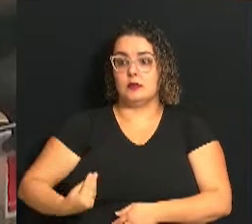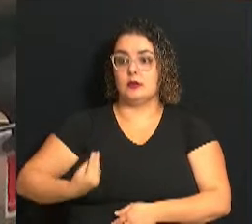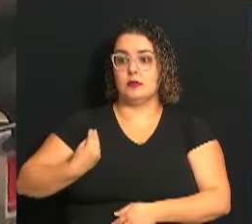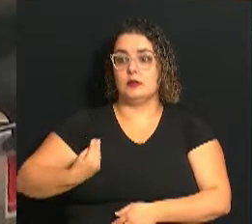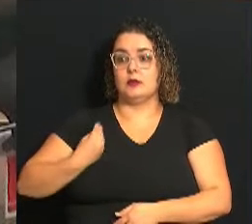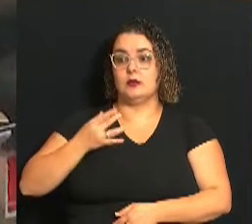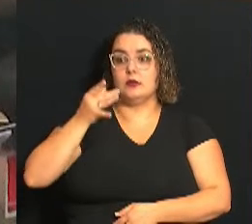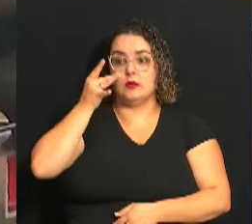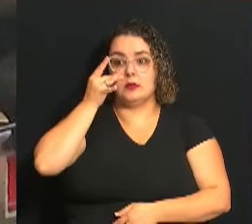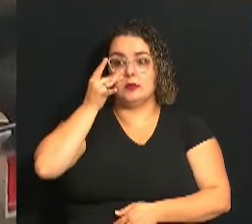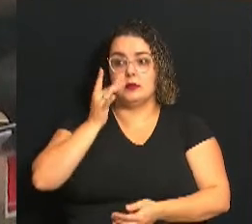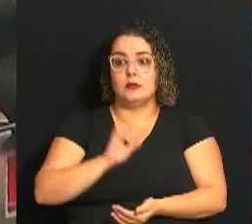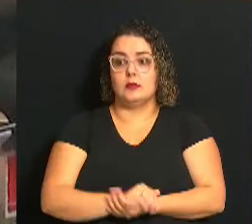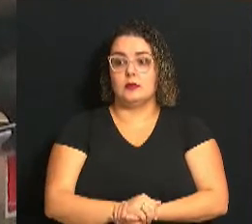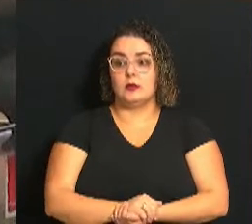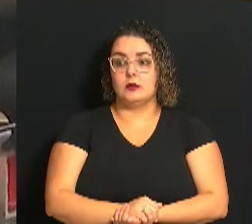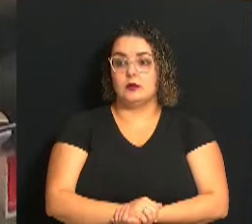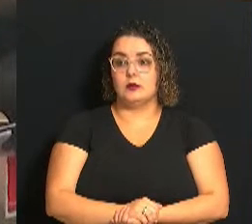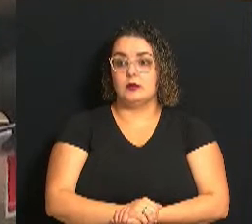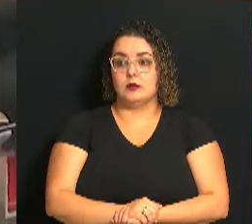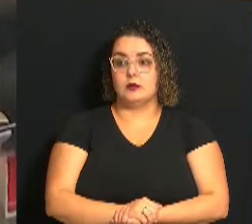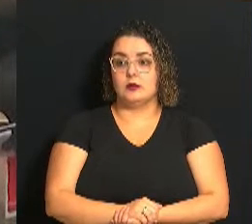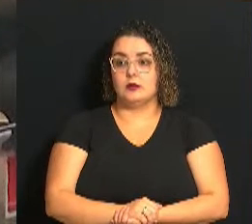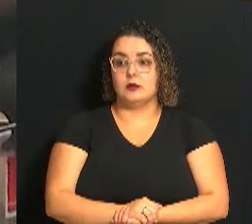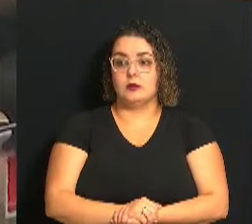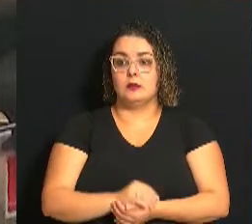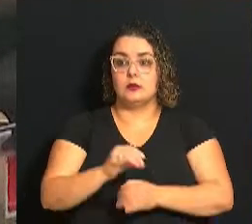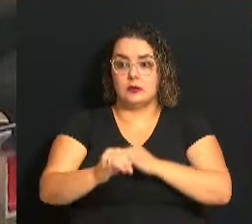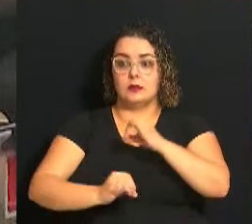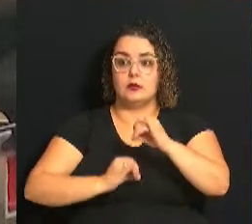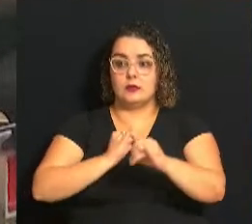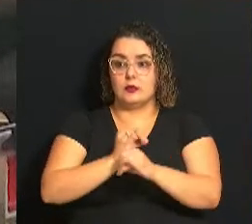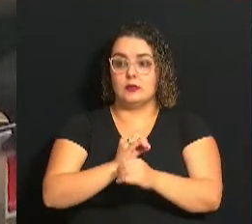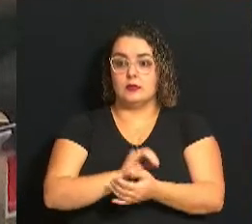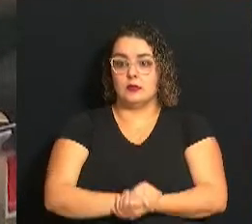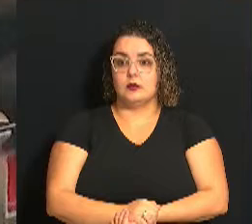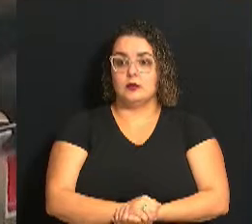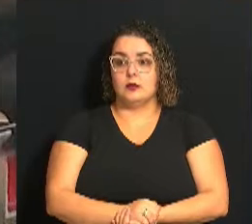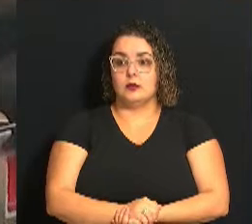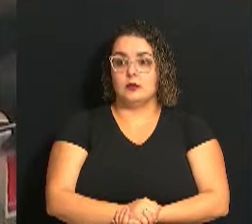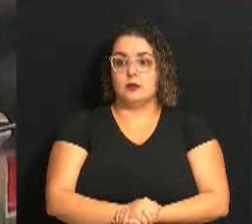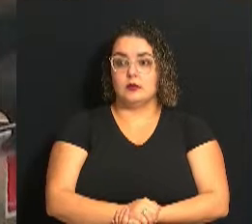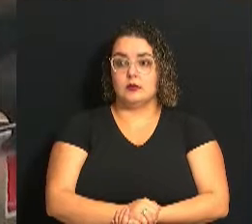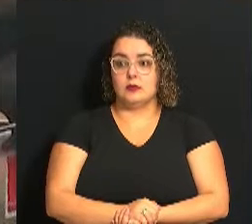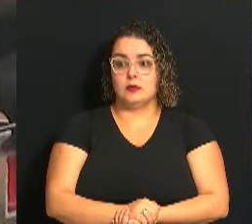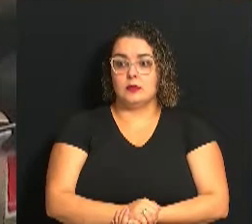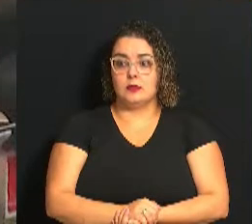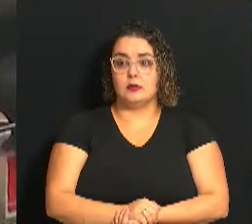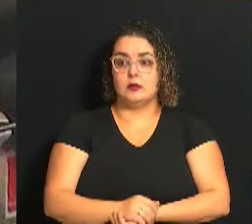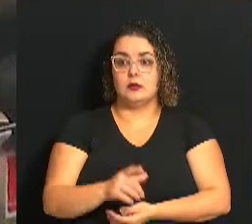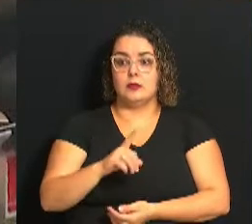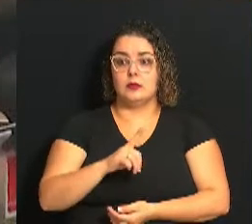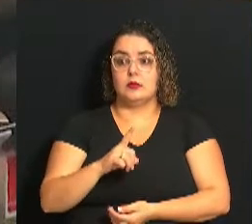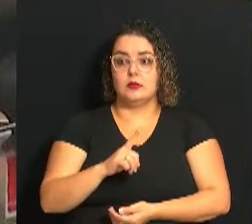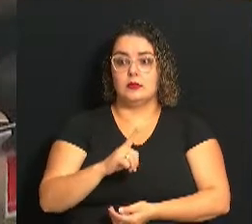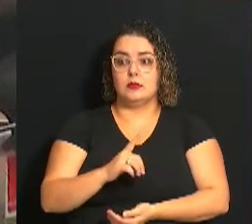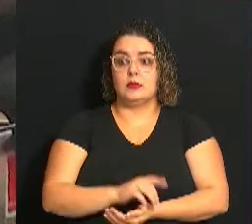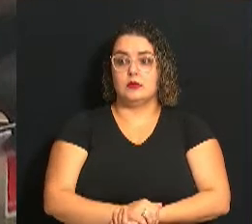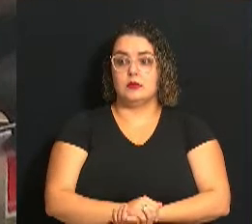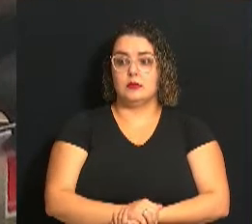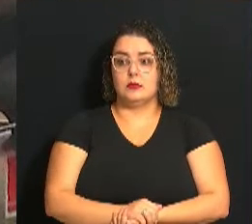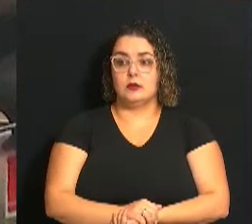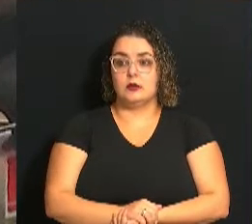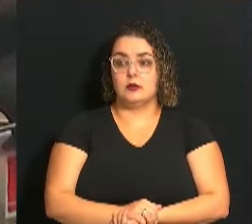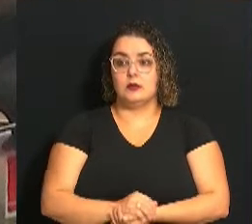Chegou também uma mensagem pela internet, mas, primeiramente, gostaria de saber se tem alguém do